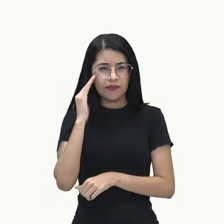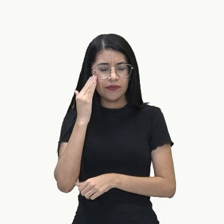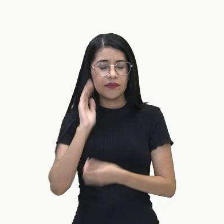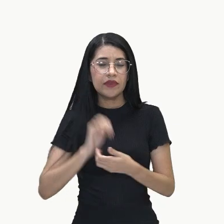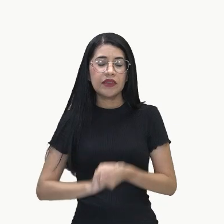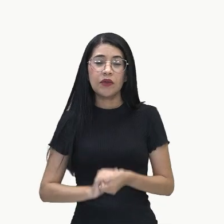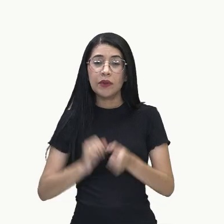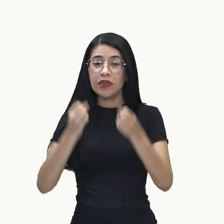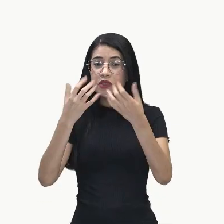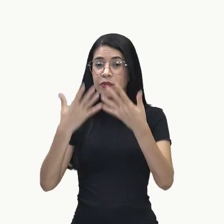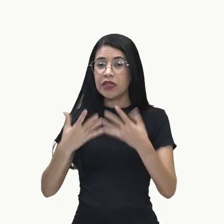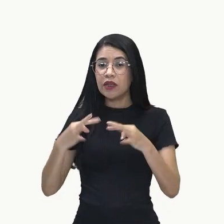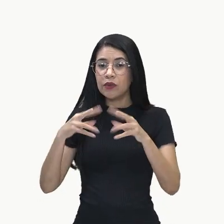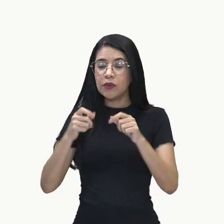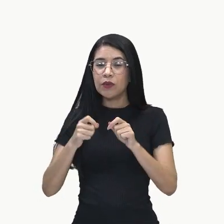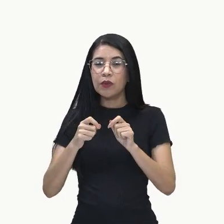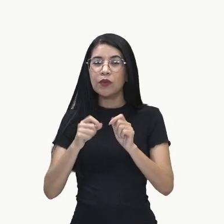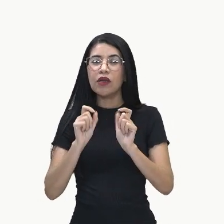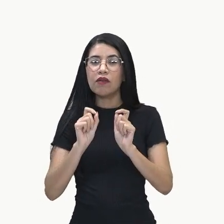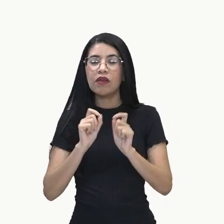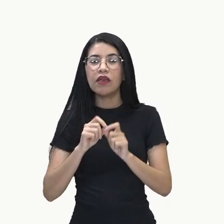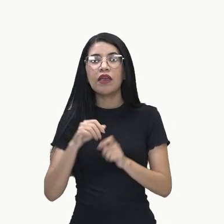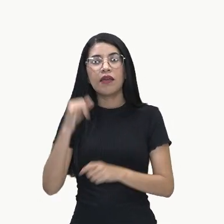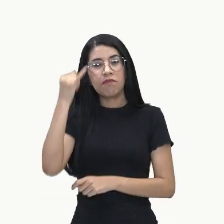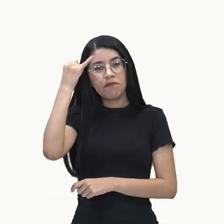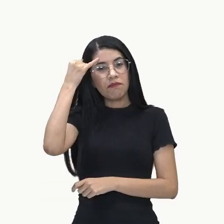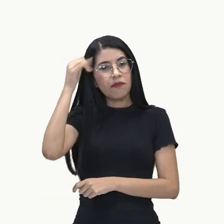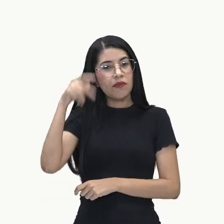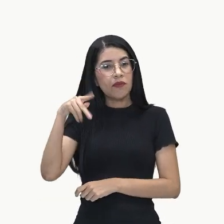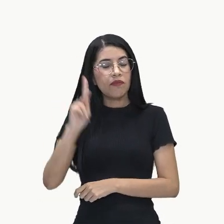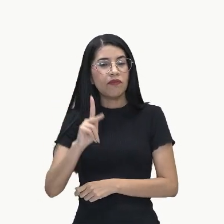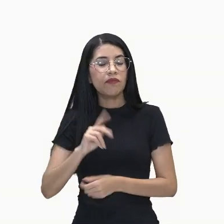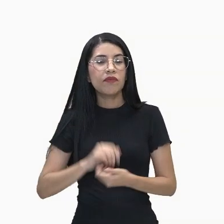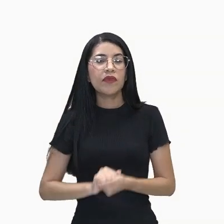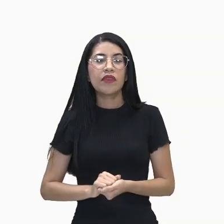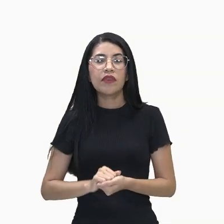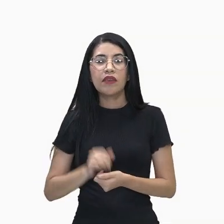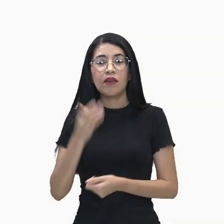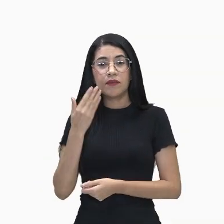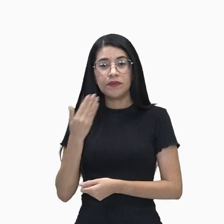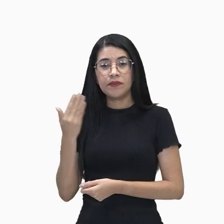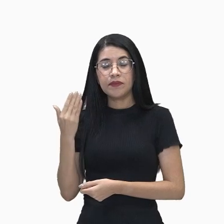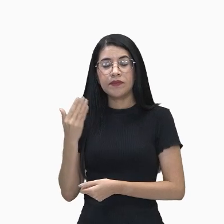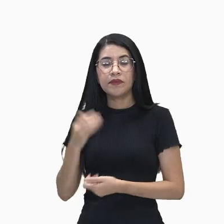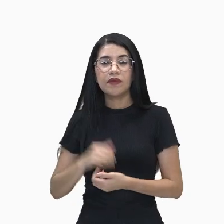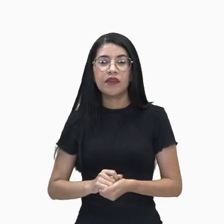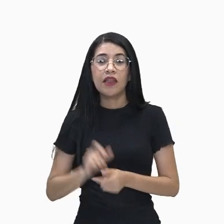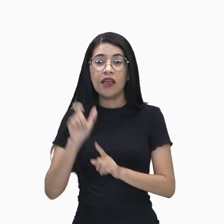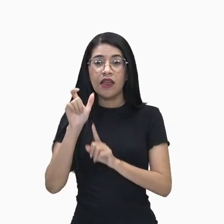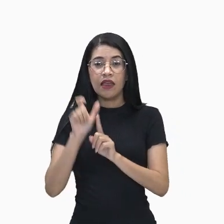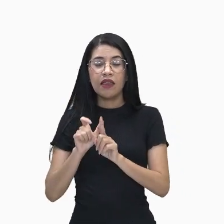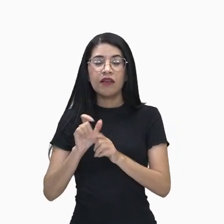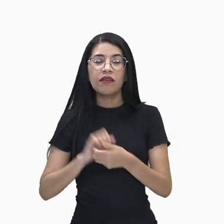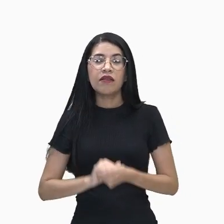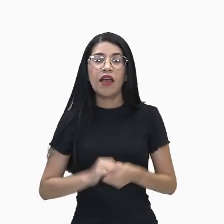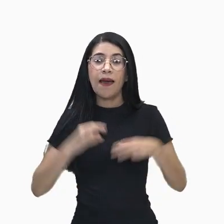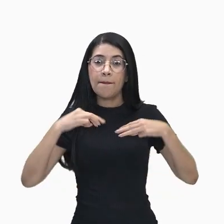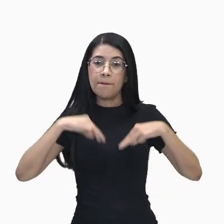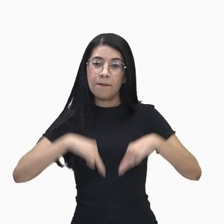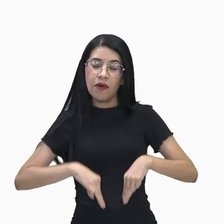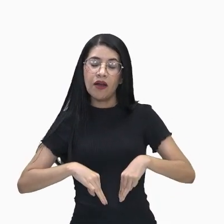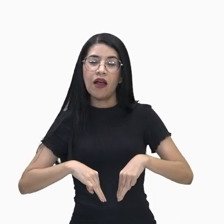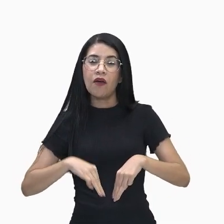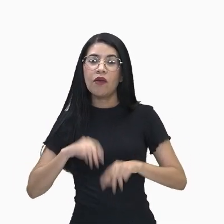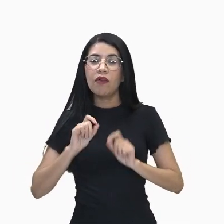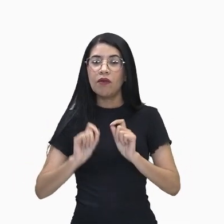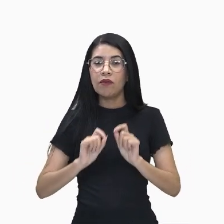aí é esse camaradazinho aí, ó. Immanuel Kant. Cadê? Vamos ver o Immanuel Kant aí? A moral, propriamente dita, não